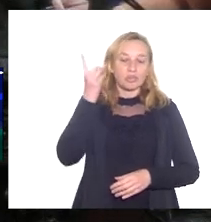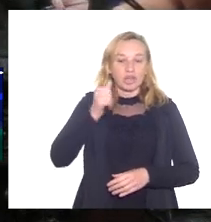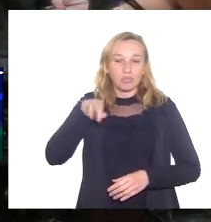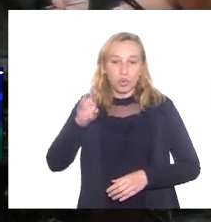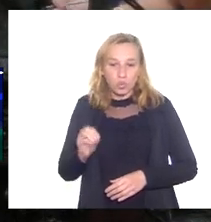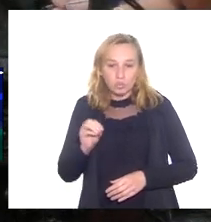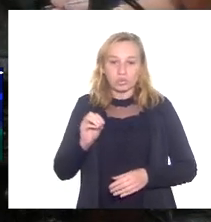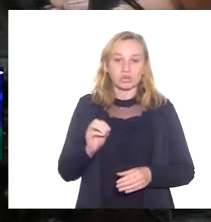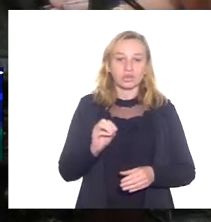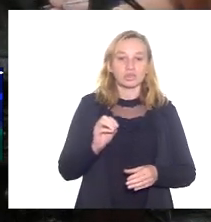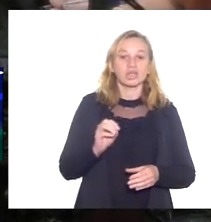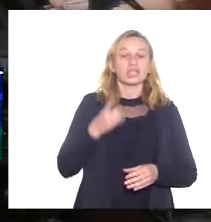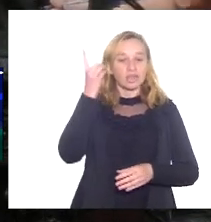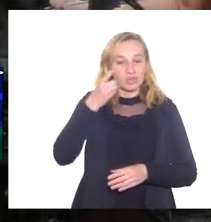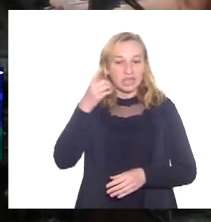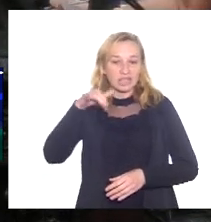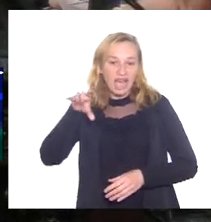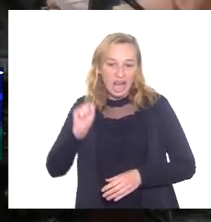Deputado Bruno Dauari.